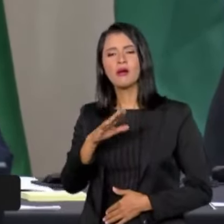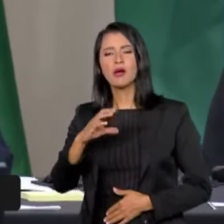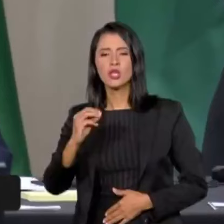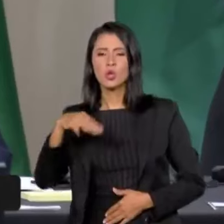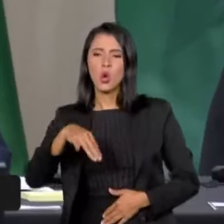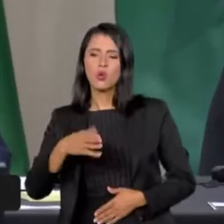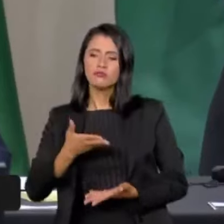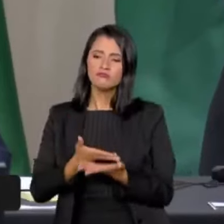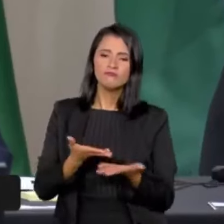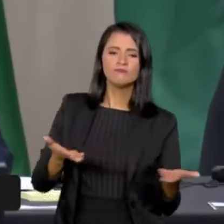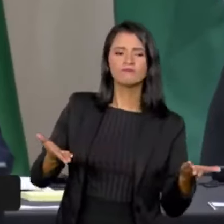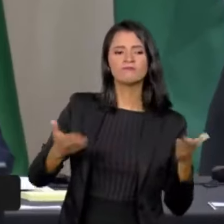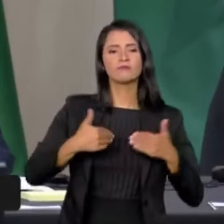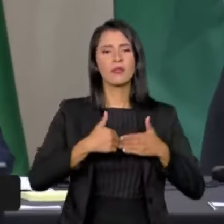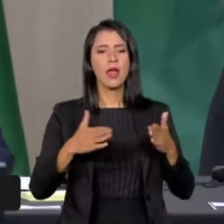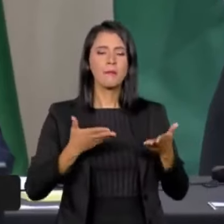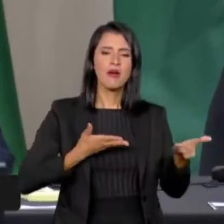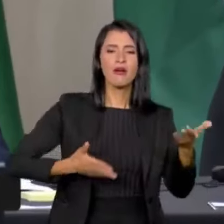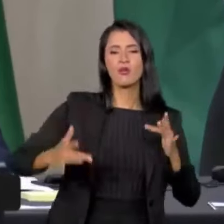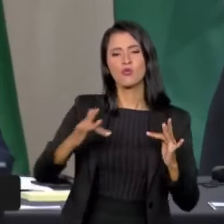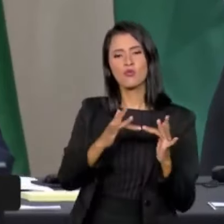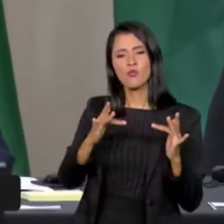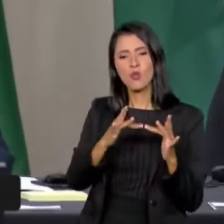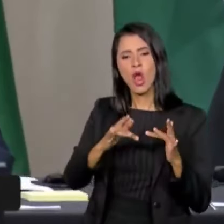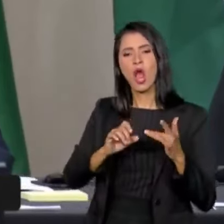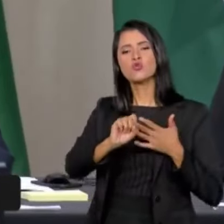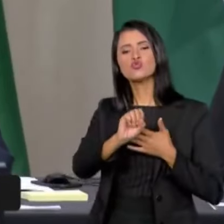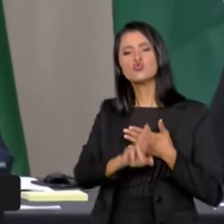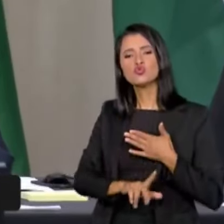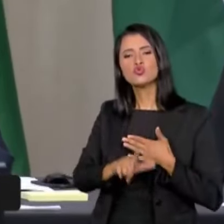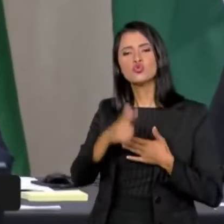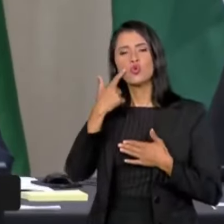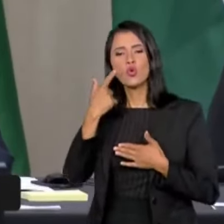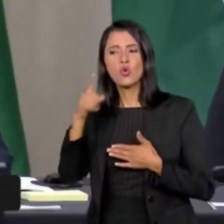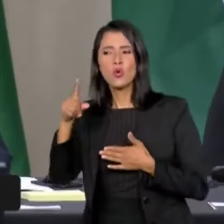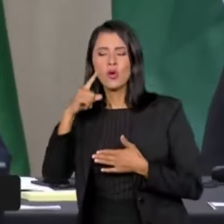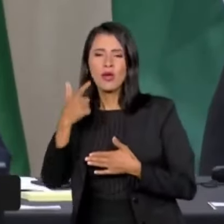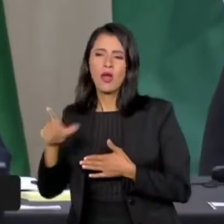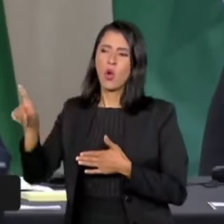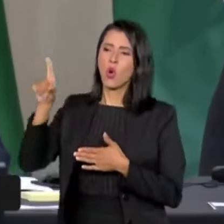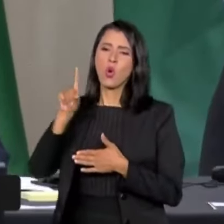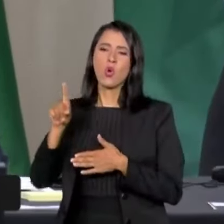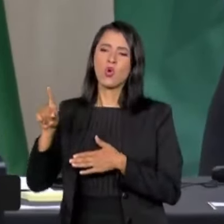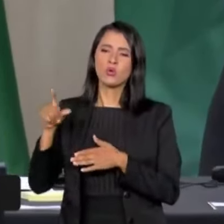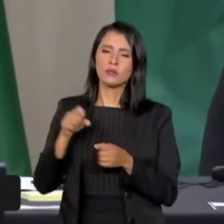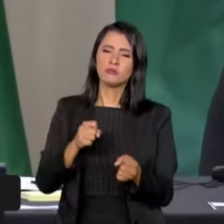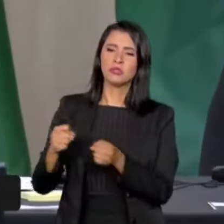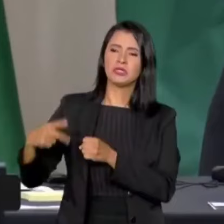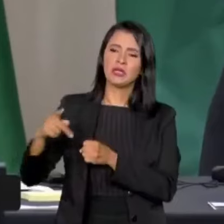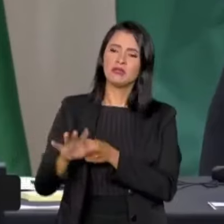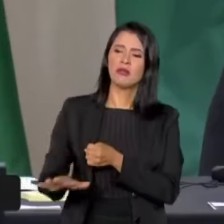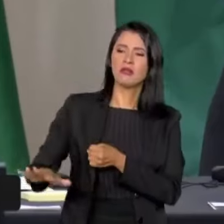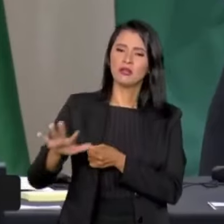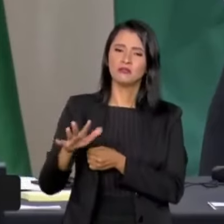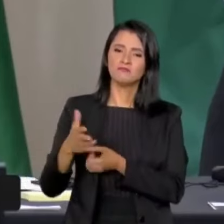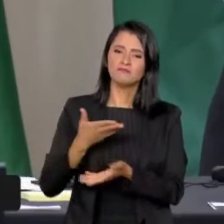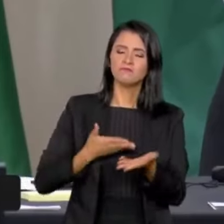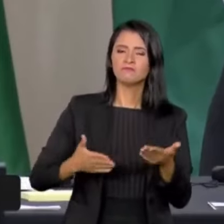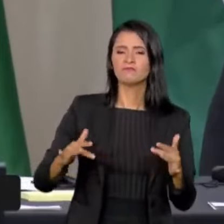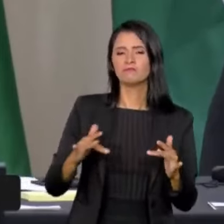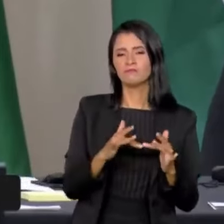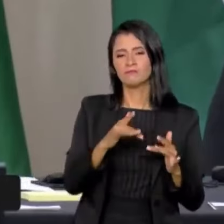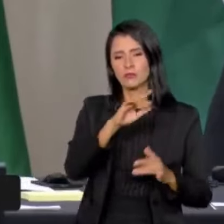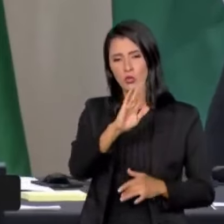Sul, rejeitando a condição de zona de influência de potências alheias à região. Caricom opened to